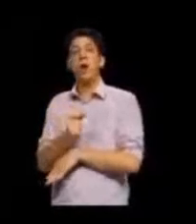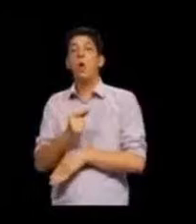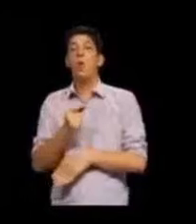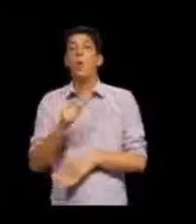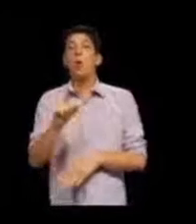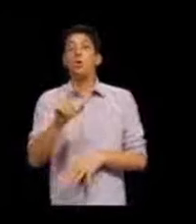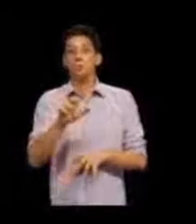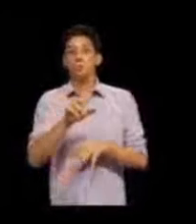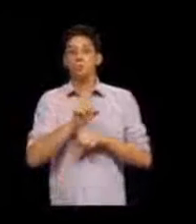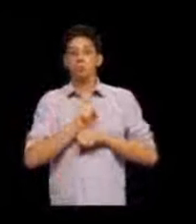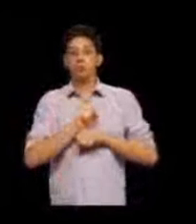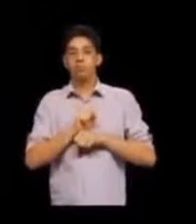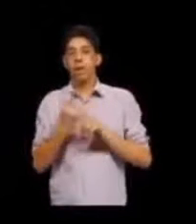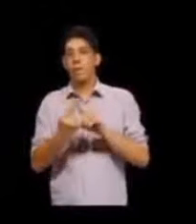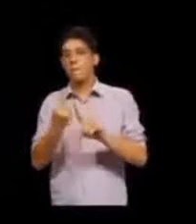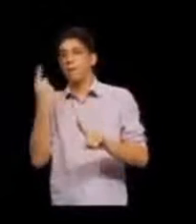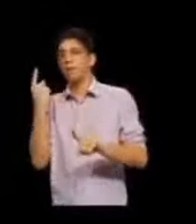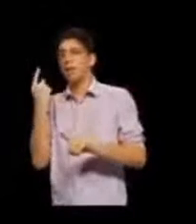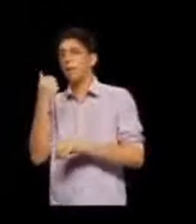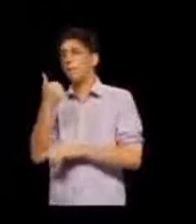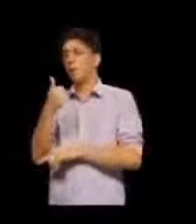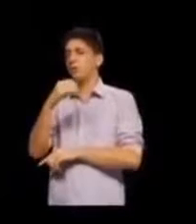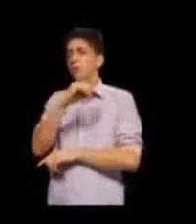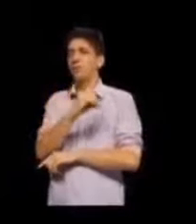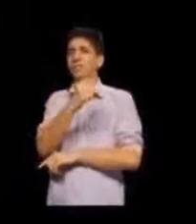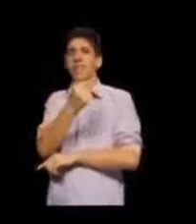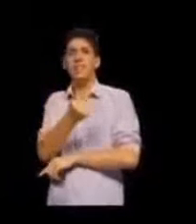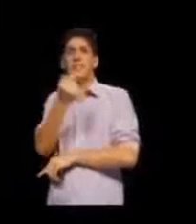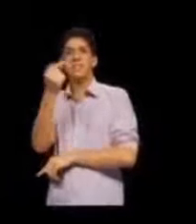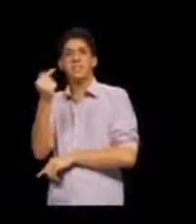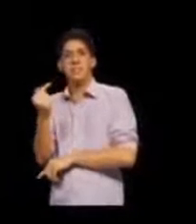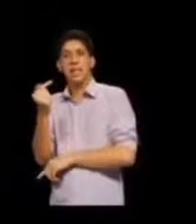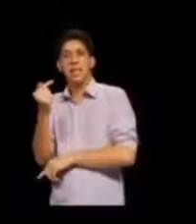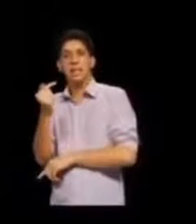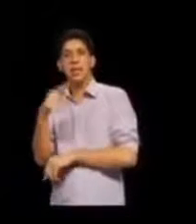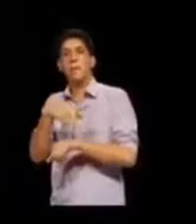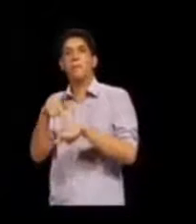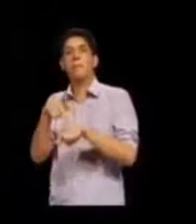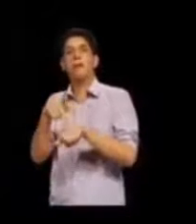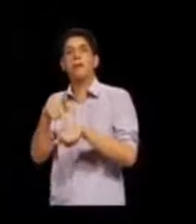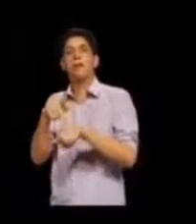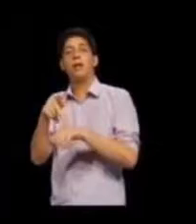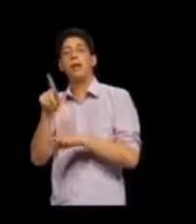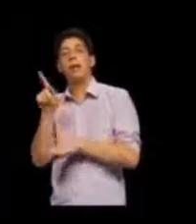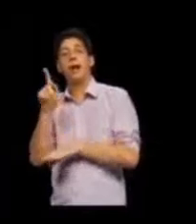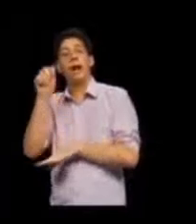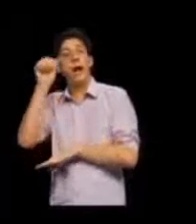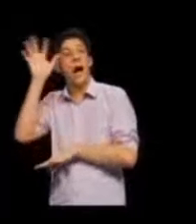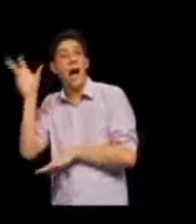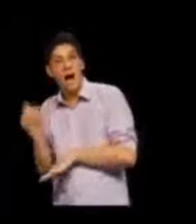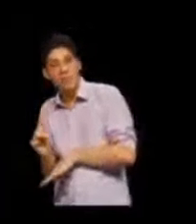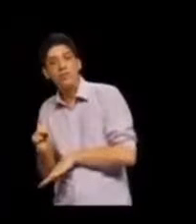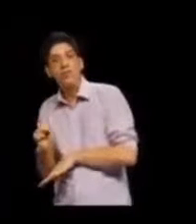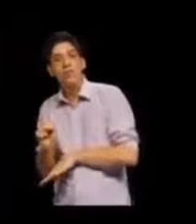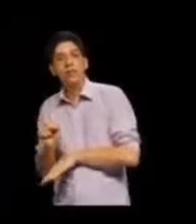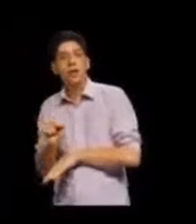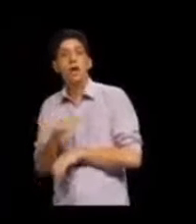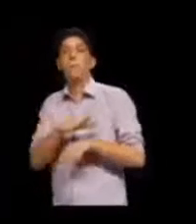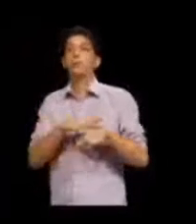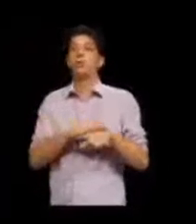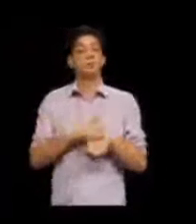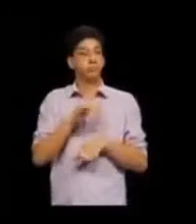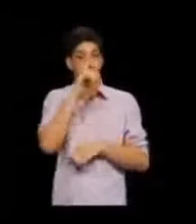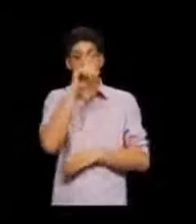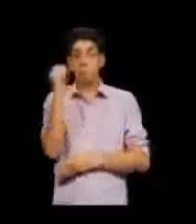varíola foi de 1977, se não me engano, e foi um caso na África. Ela é uma doença bastante letal, onde os sintomas